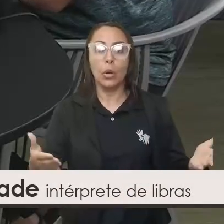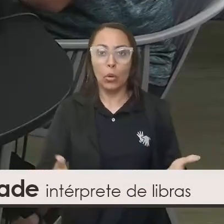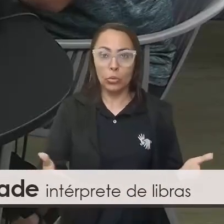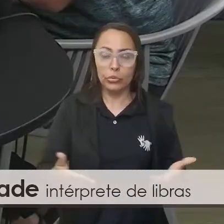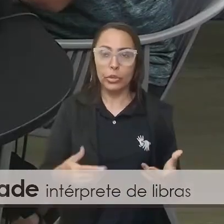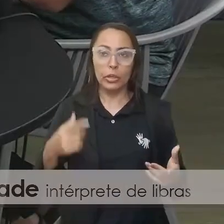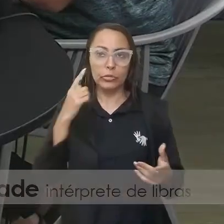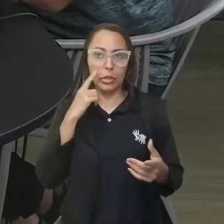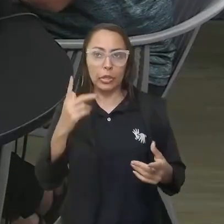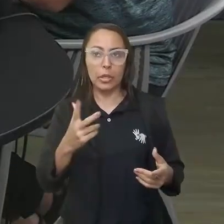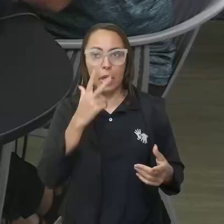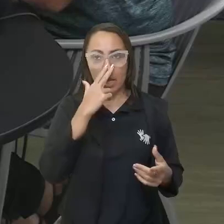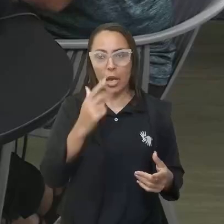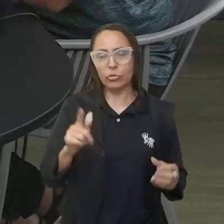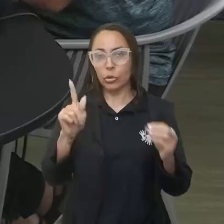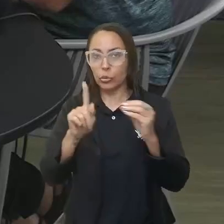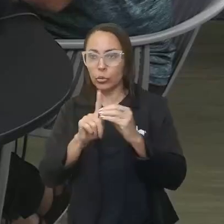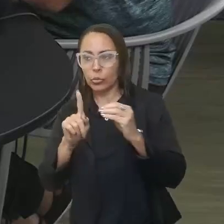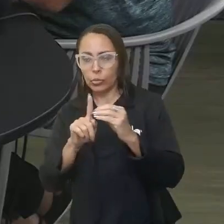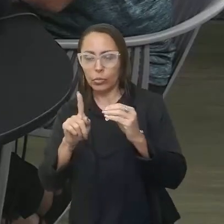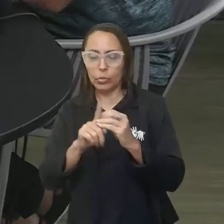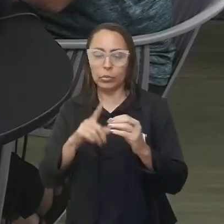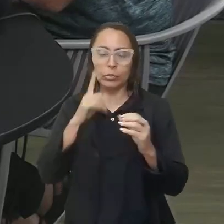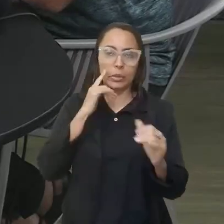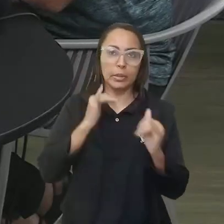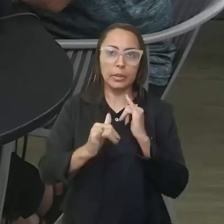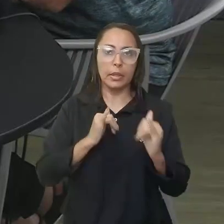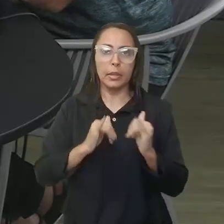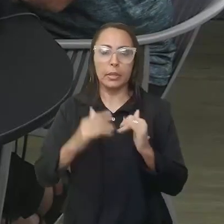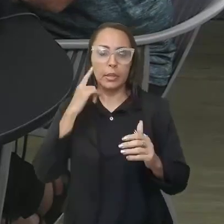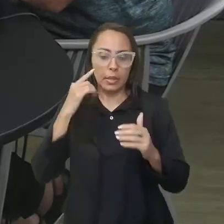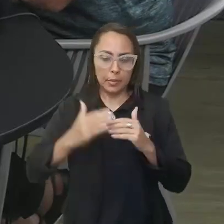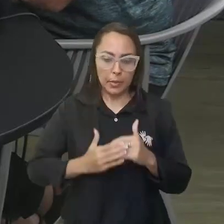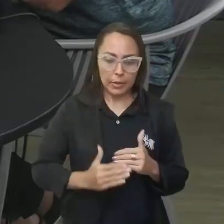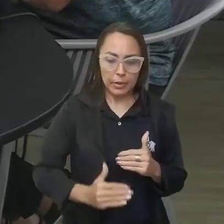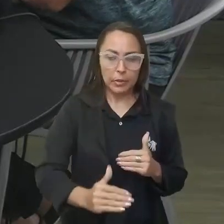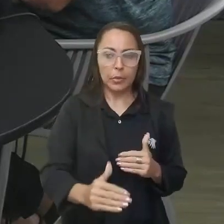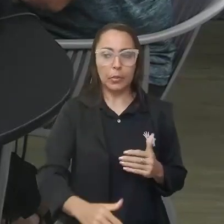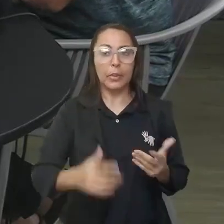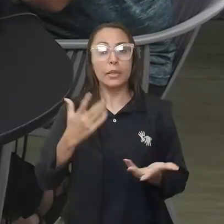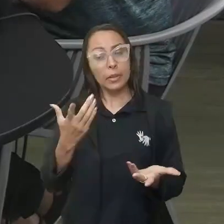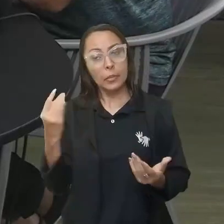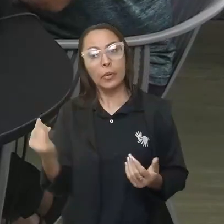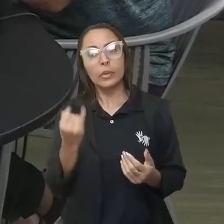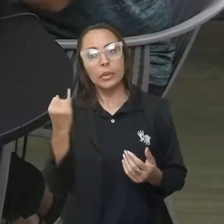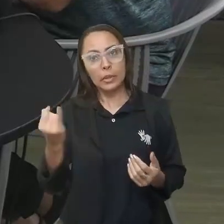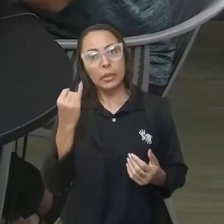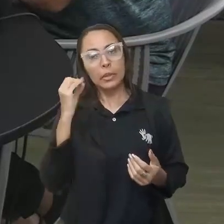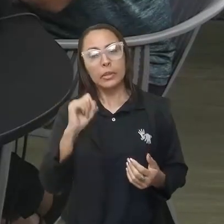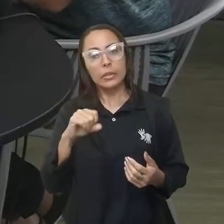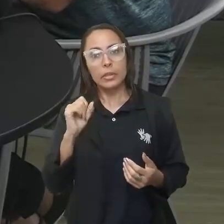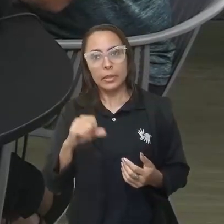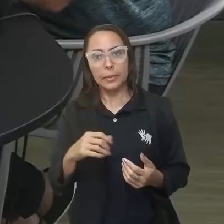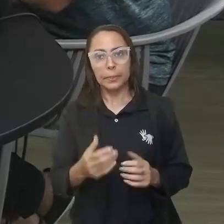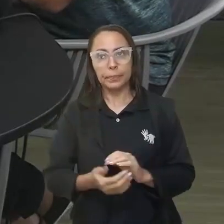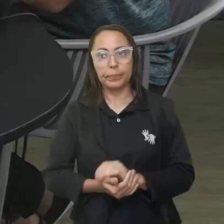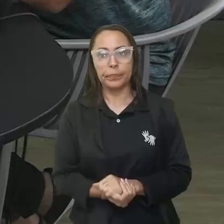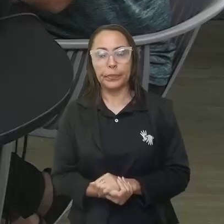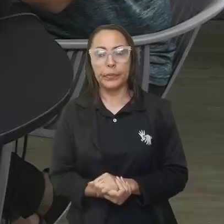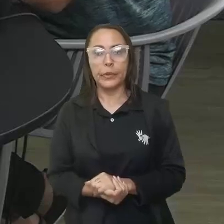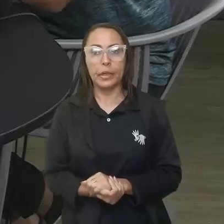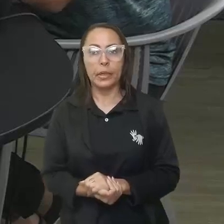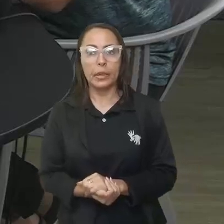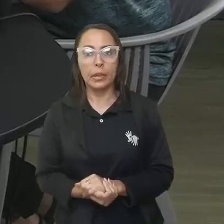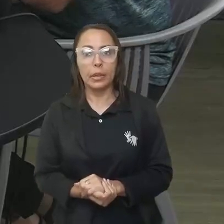a gente acha no Google, acha na internet, e assim, a partir do momento, claro que é importante que a gente está fazendo o papel da gente enquanto formação,